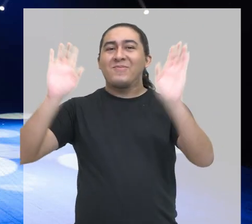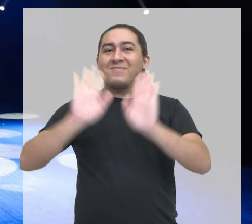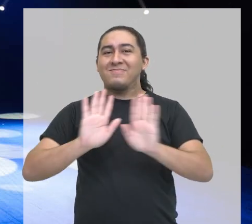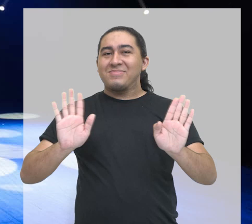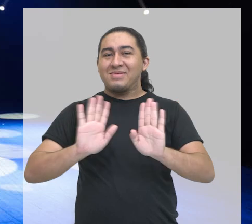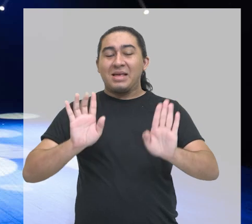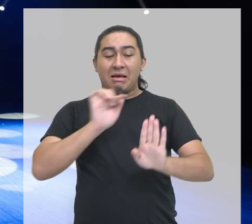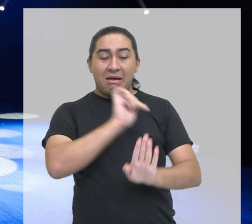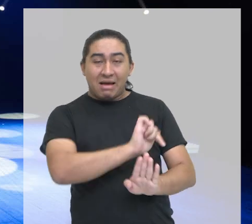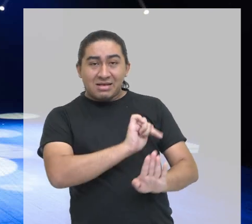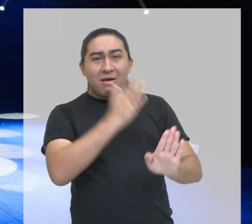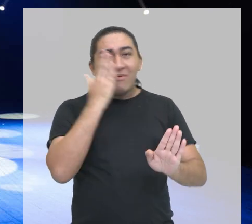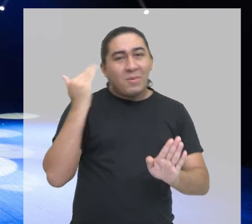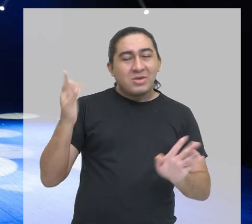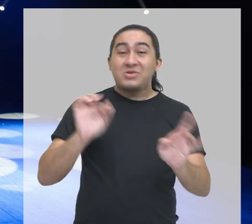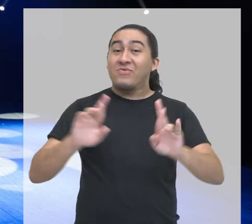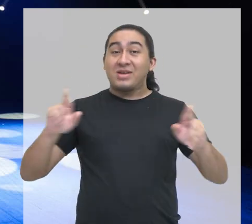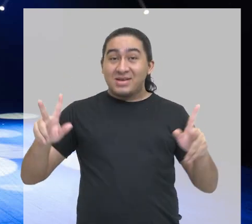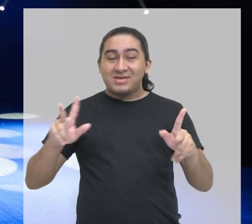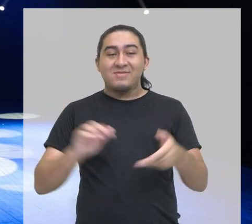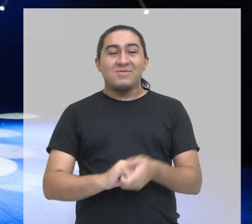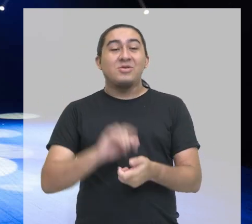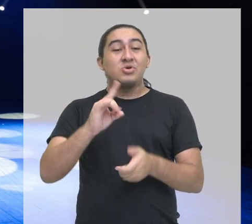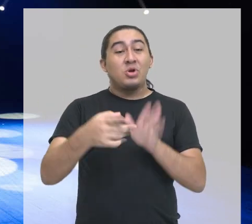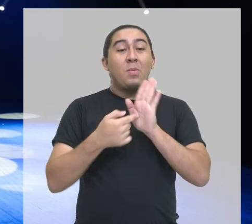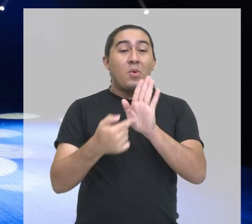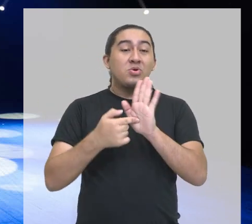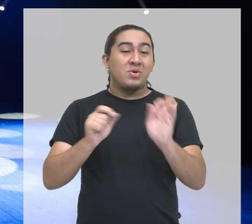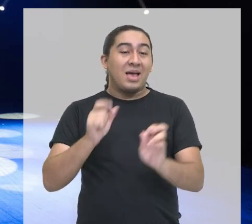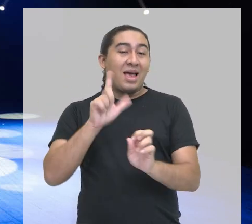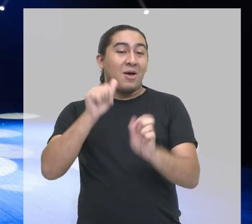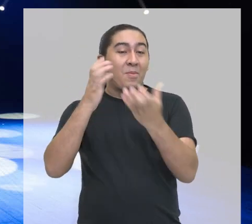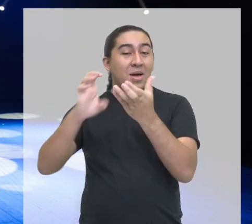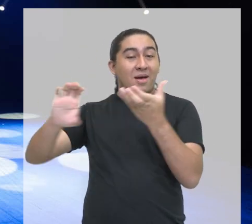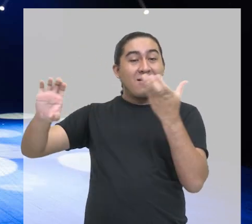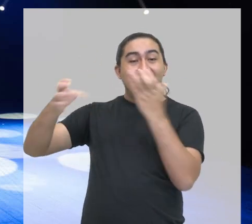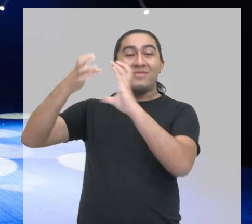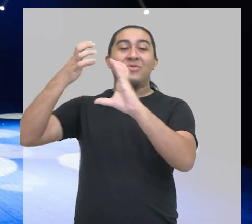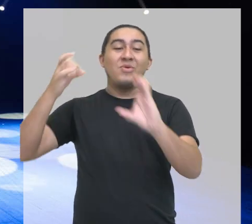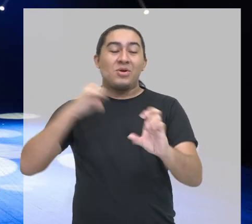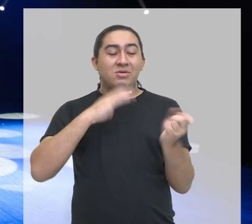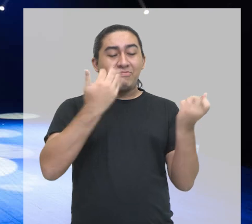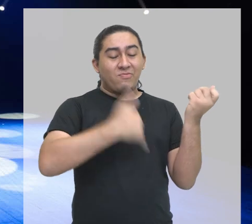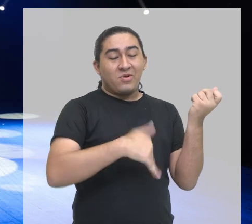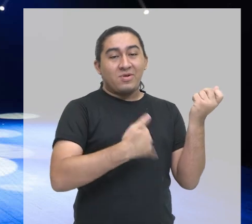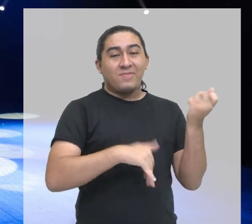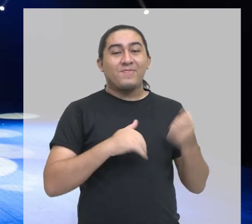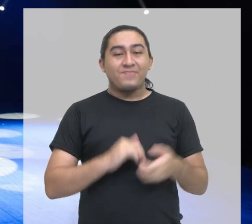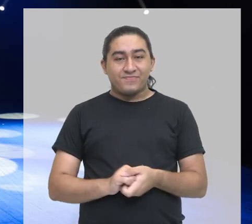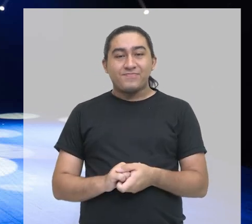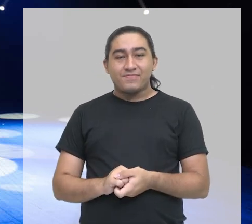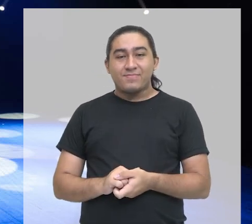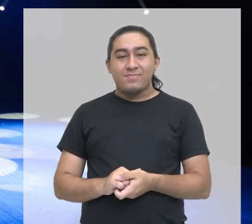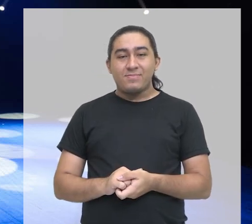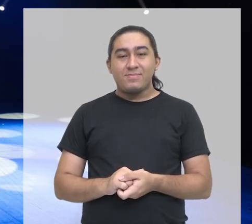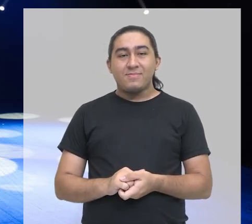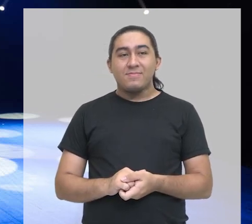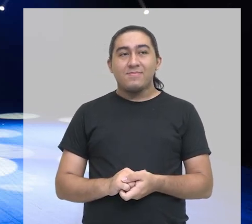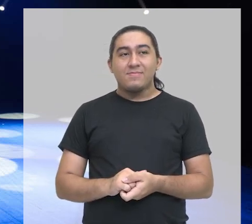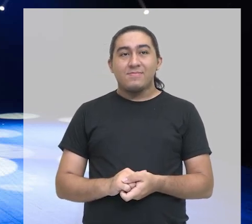falar na aula de hoje, né? A gente está falando aqui, eu estou demonstrando aqui ao meu lado, tem uma cantora, né, com violão aí, né, que